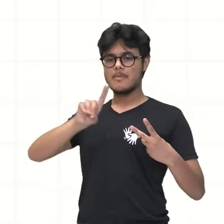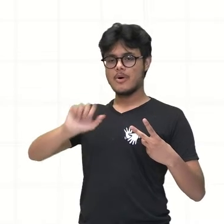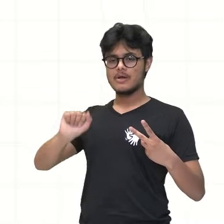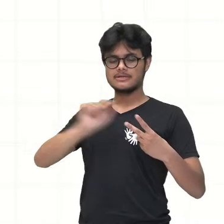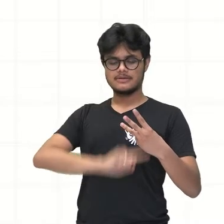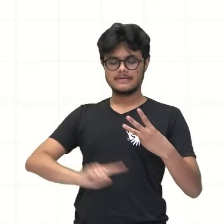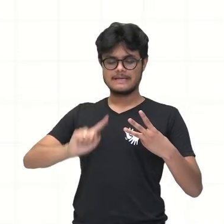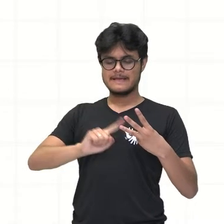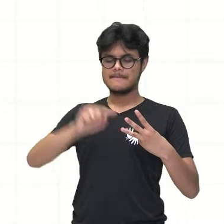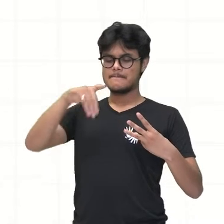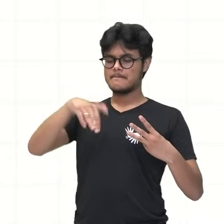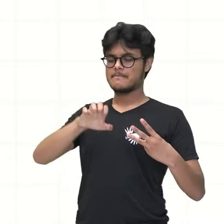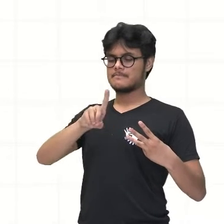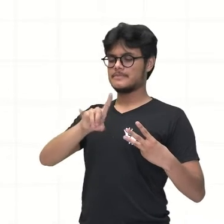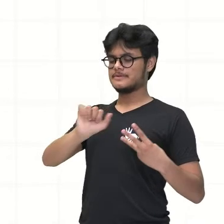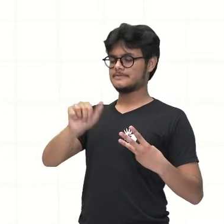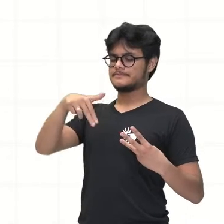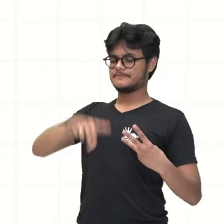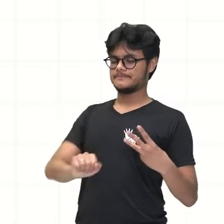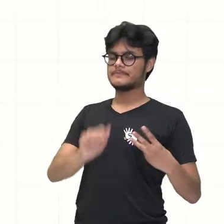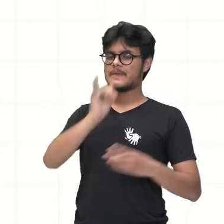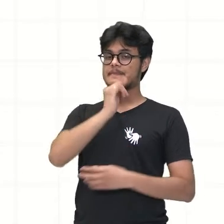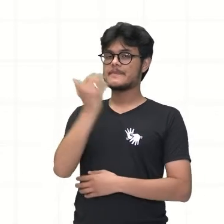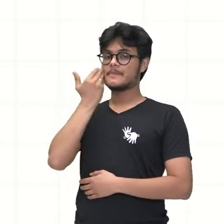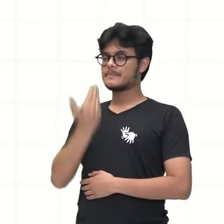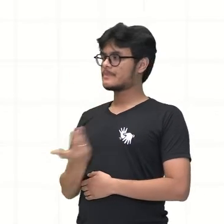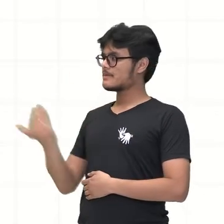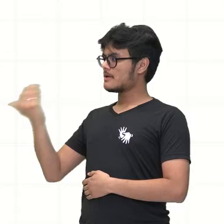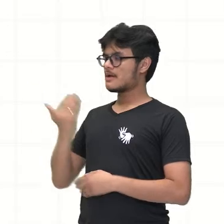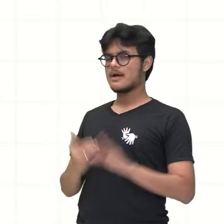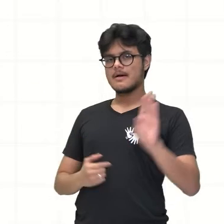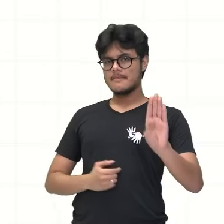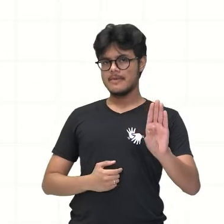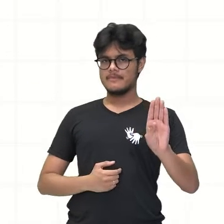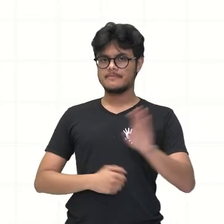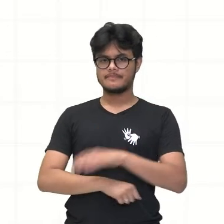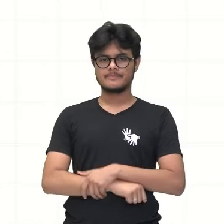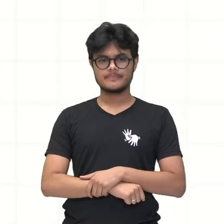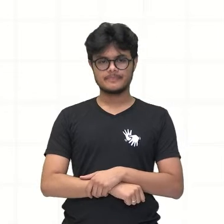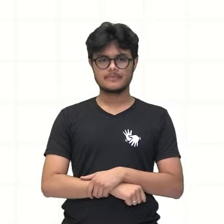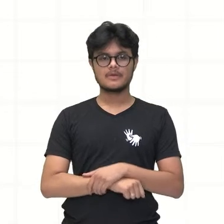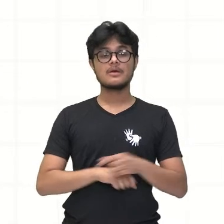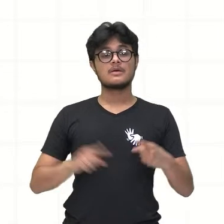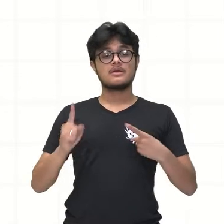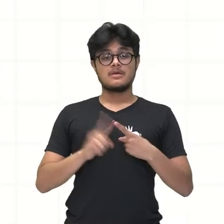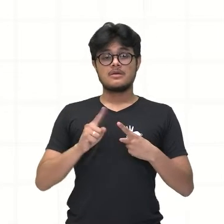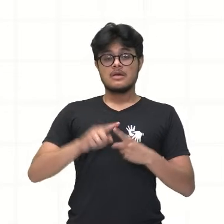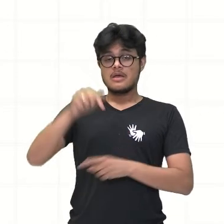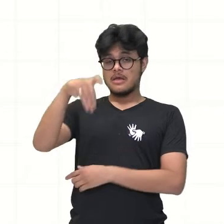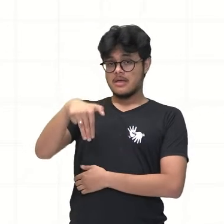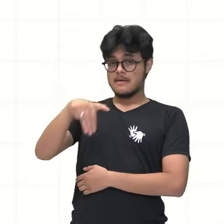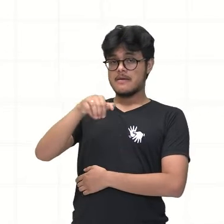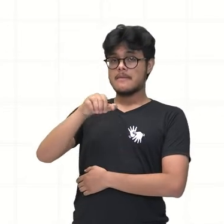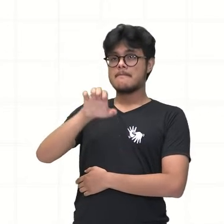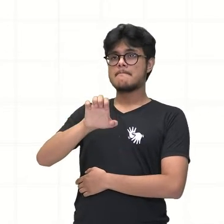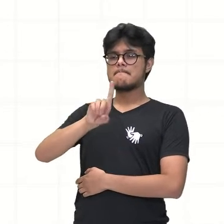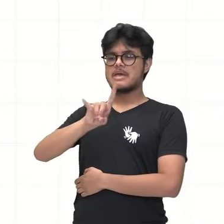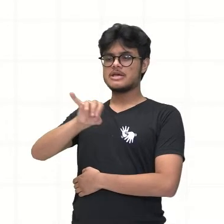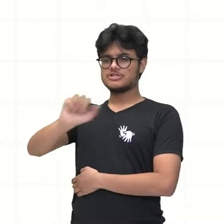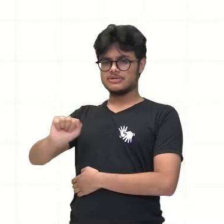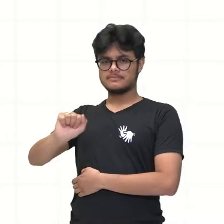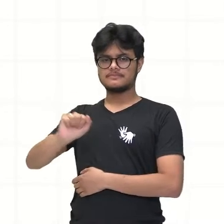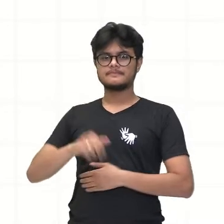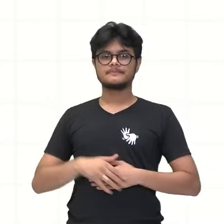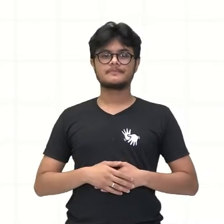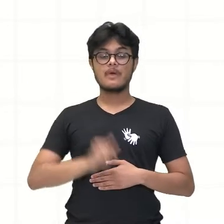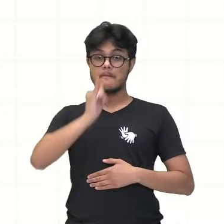B. Olha só, já está aqui para vocês, ó. M de média, né? Vai ser o quê? Eu tenho que